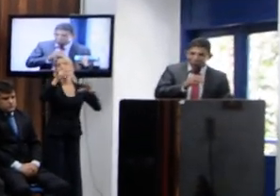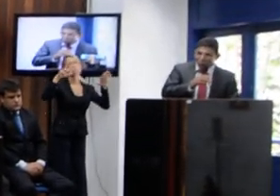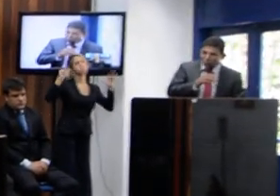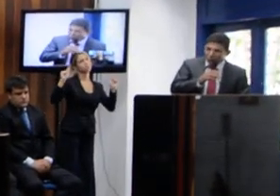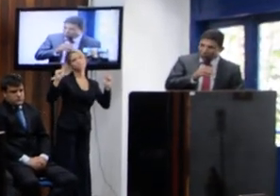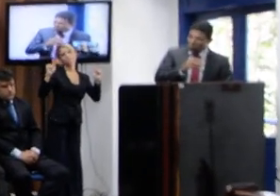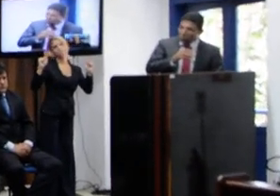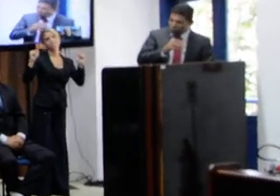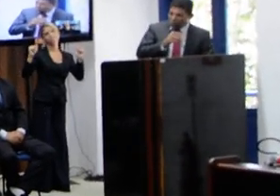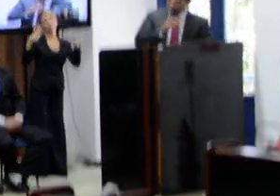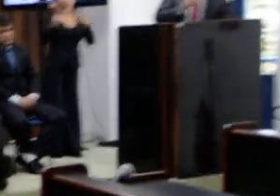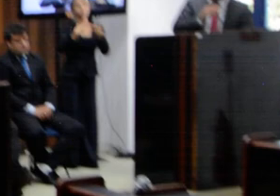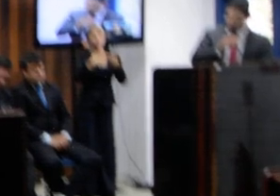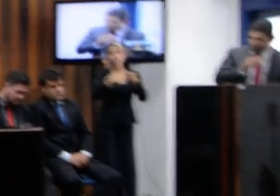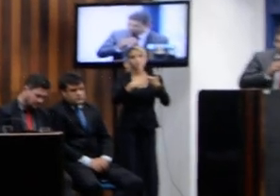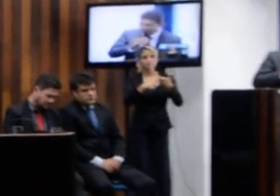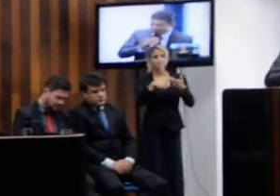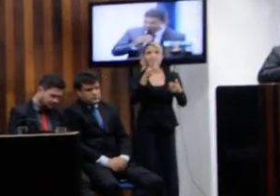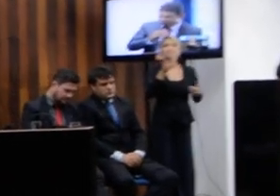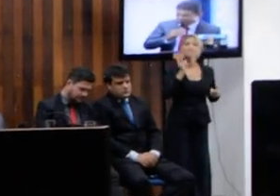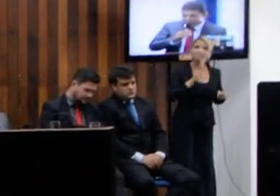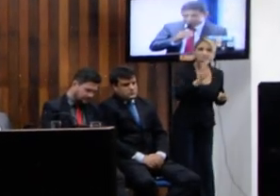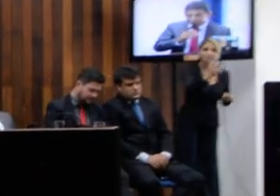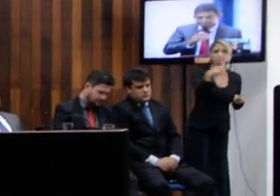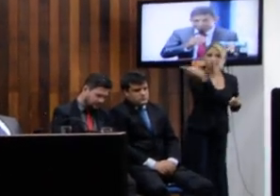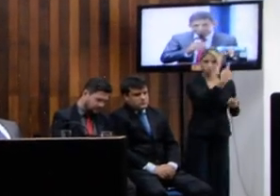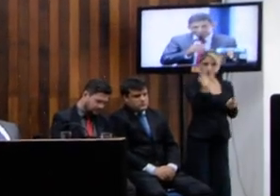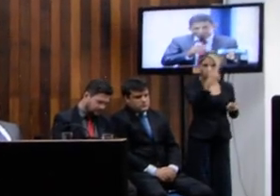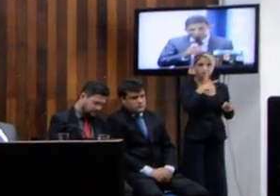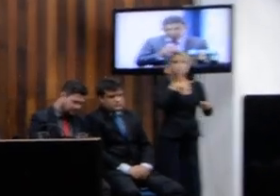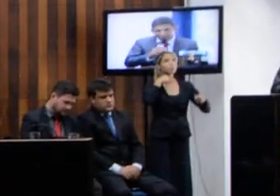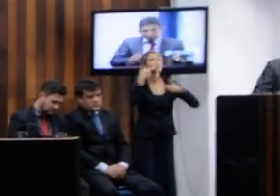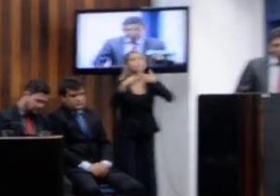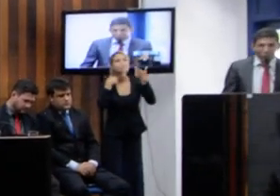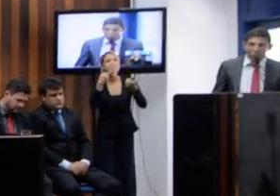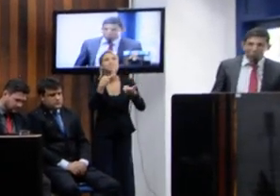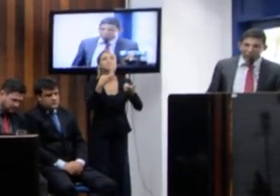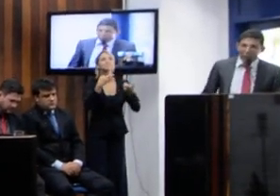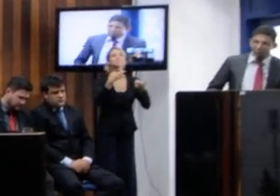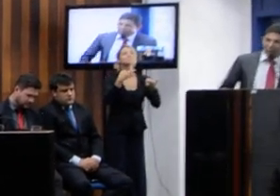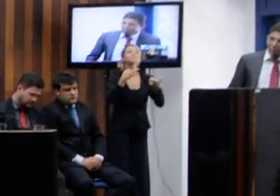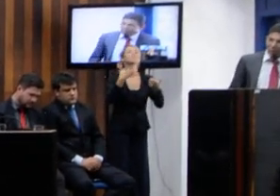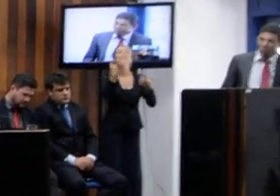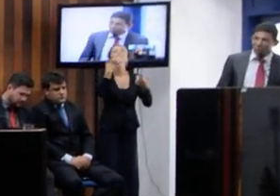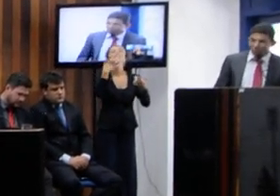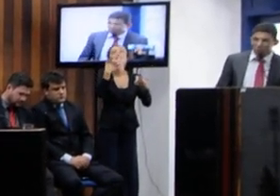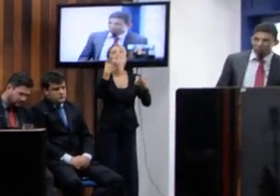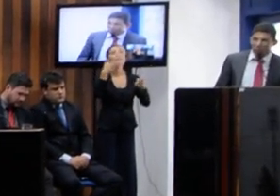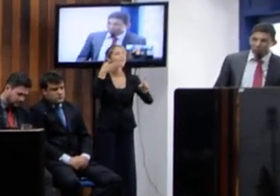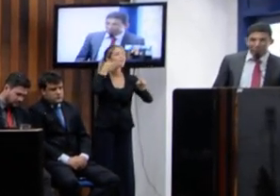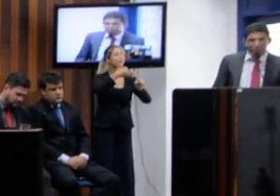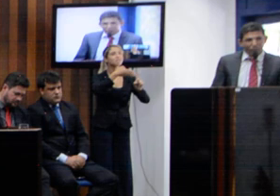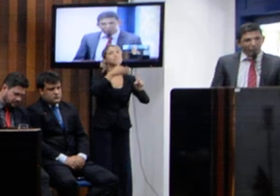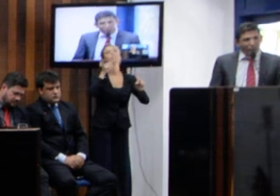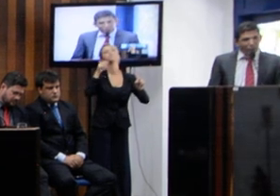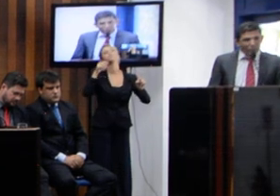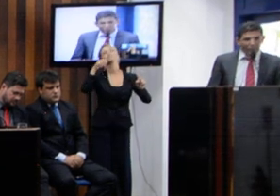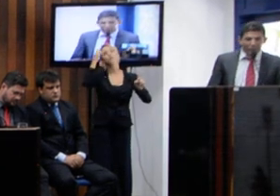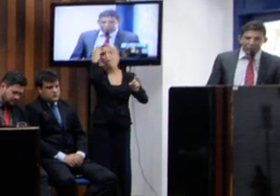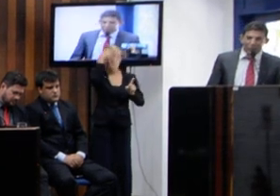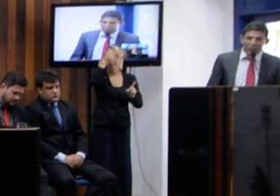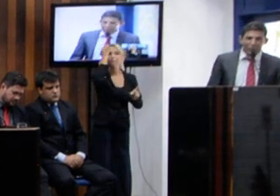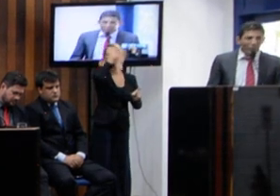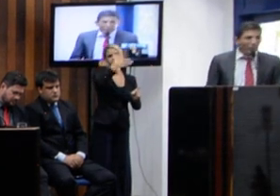vereador, quando tem dúvida, procura o senhor para poder esclarecer. E Vossa Excelência, com toda humildade, com todo respeito, sempre